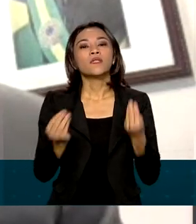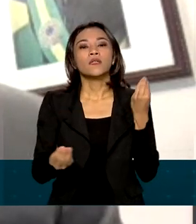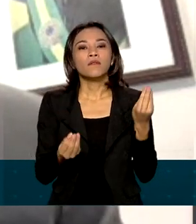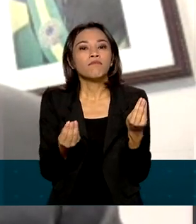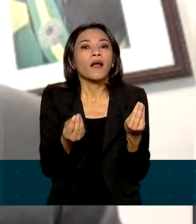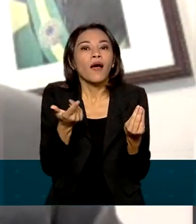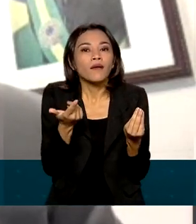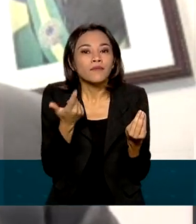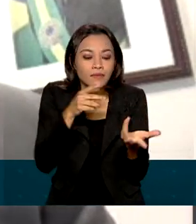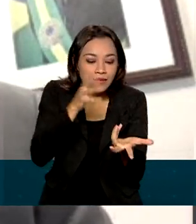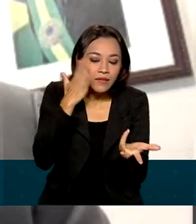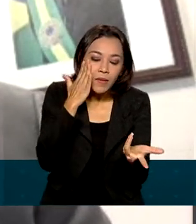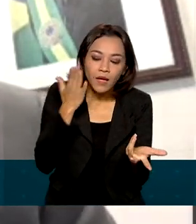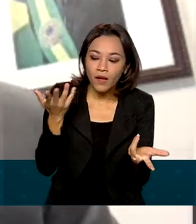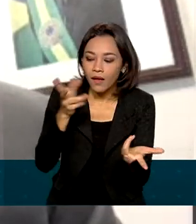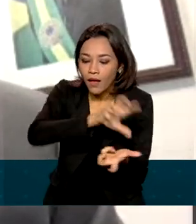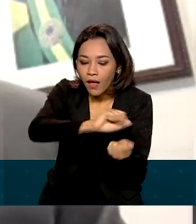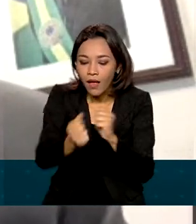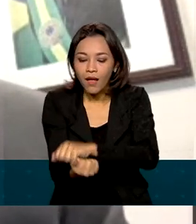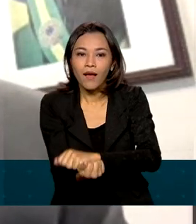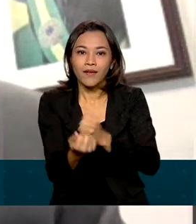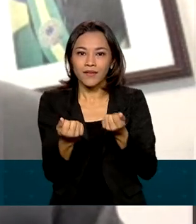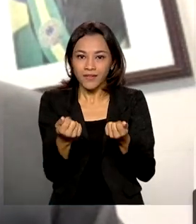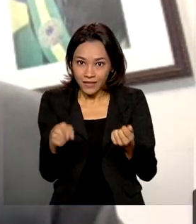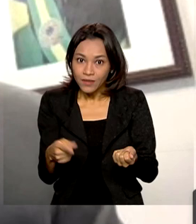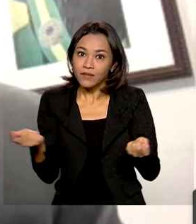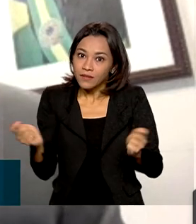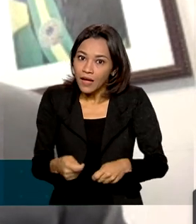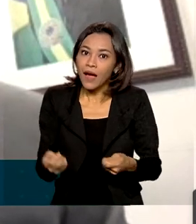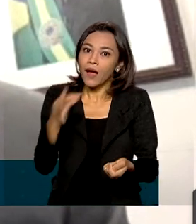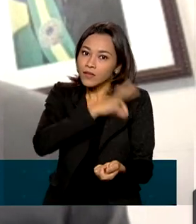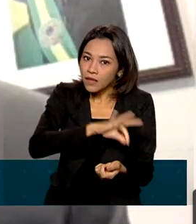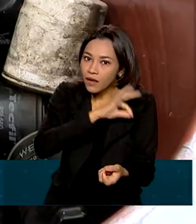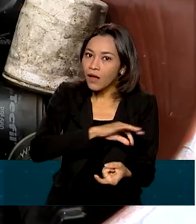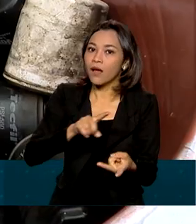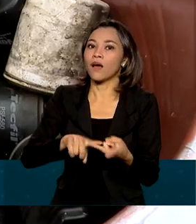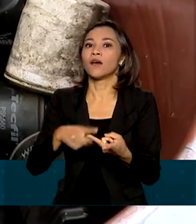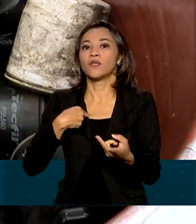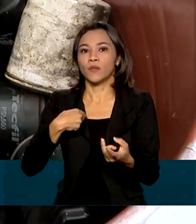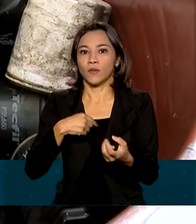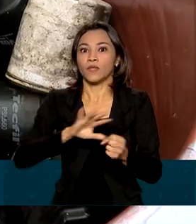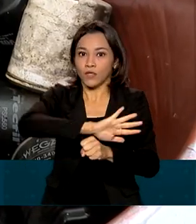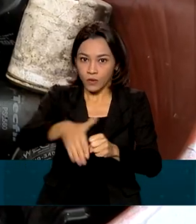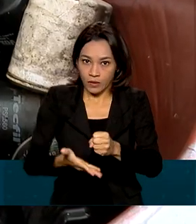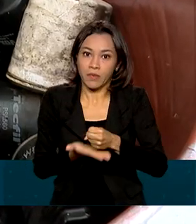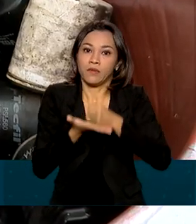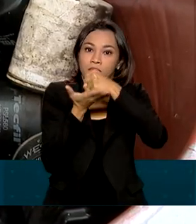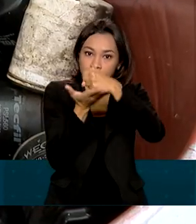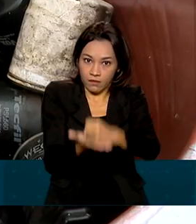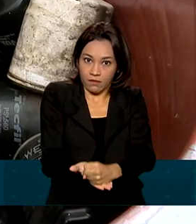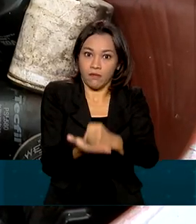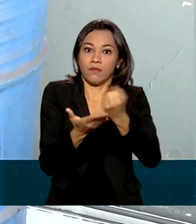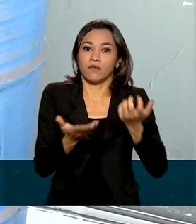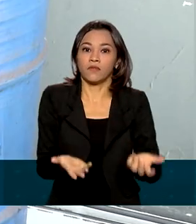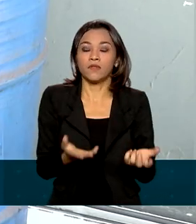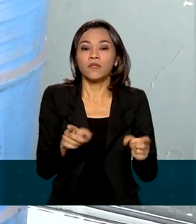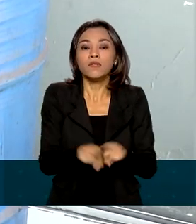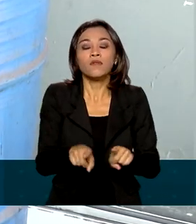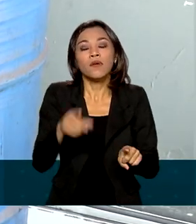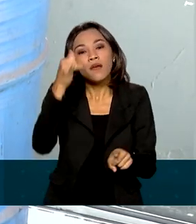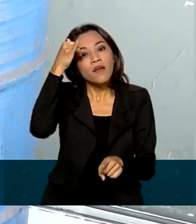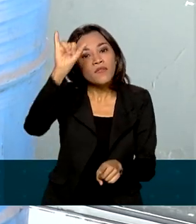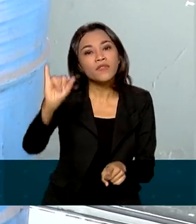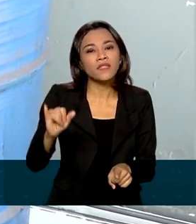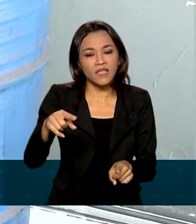ambientalmente adequadas. E tudo isso gerando emprego e renda com sustentabilidade, ao mesmo tempo que também evita o